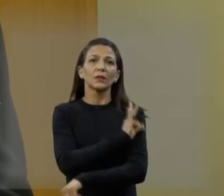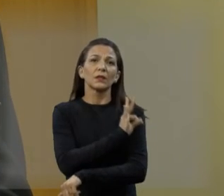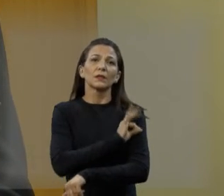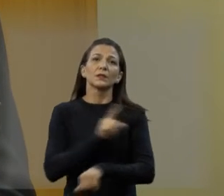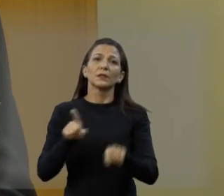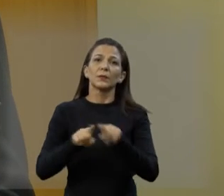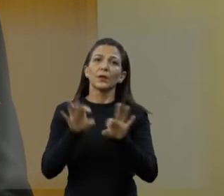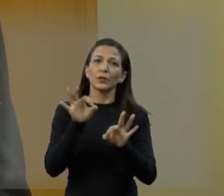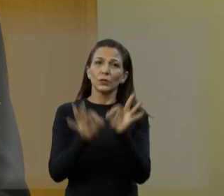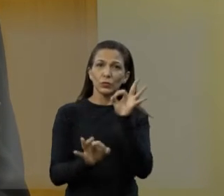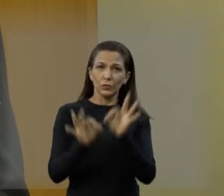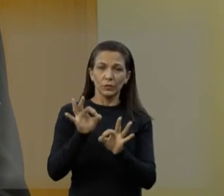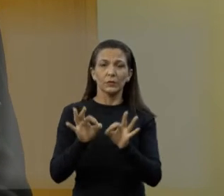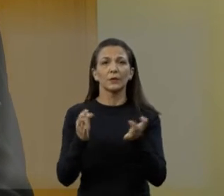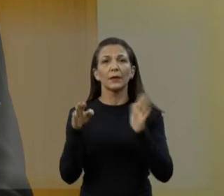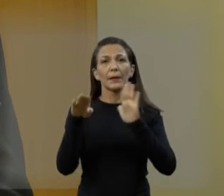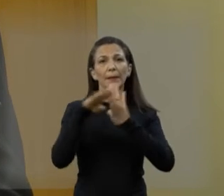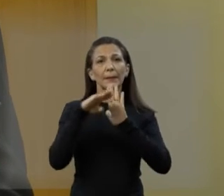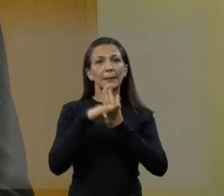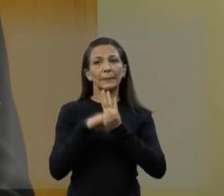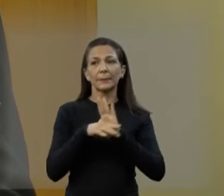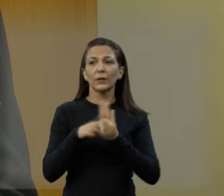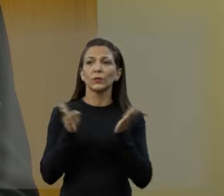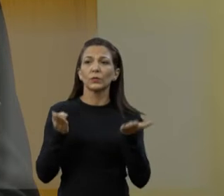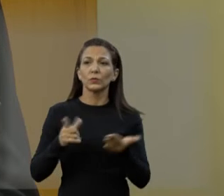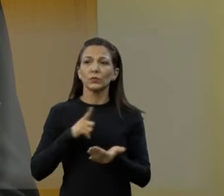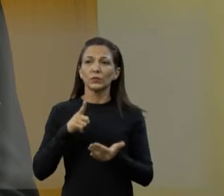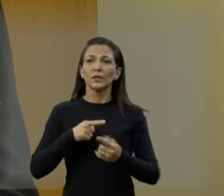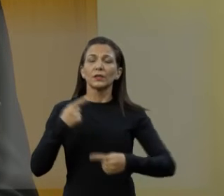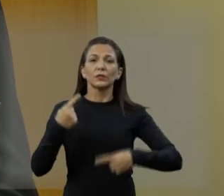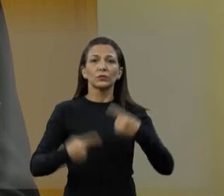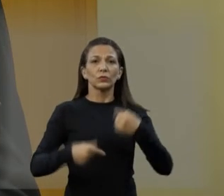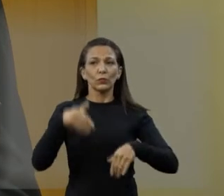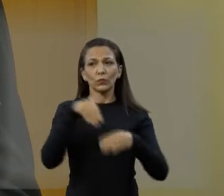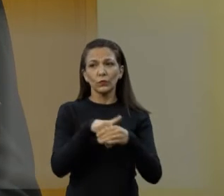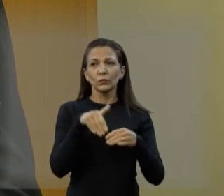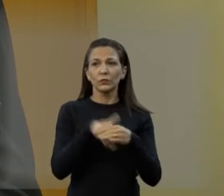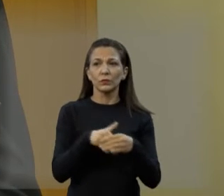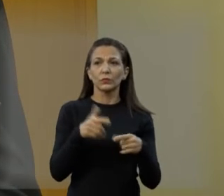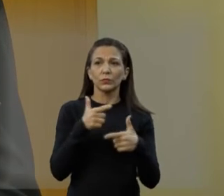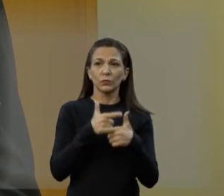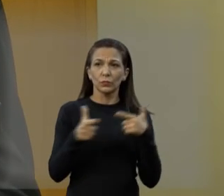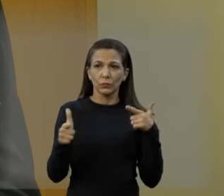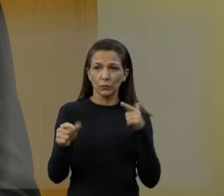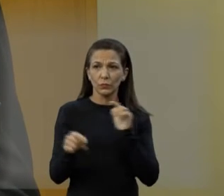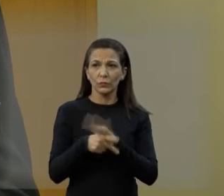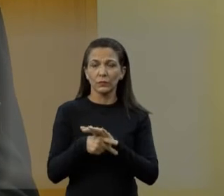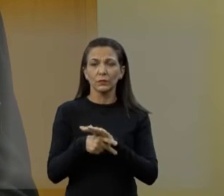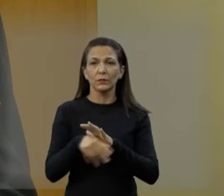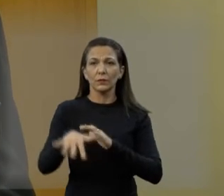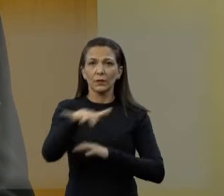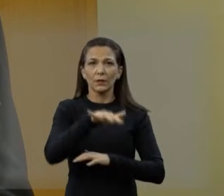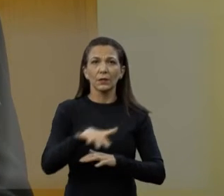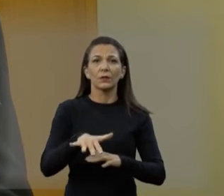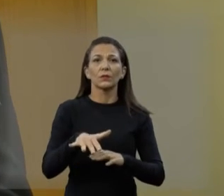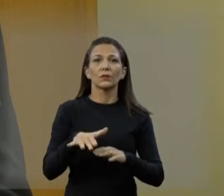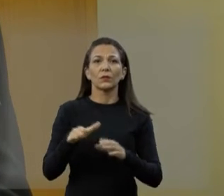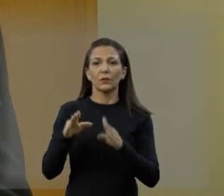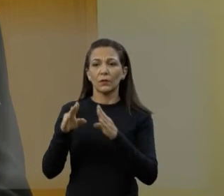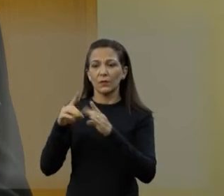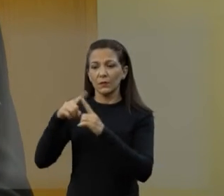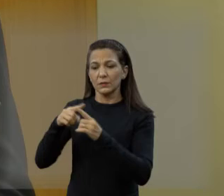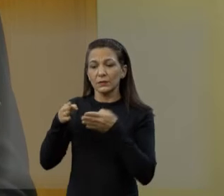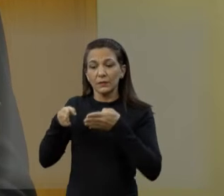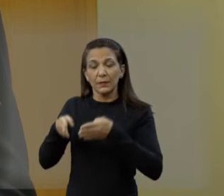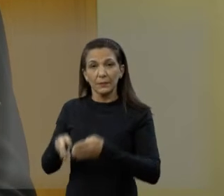também jurídicos na pauta de hoje uma discussão e votação dos projetos relacionados aos cemitérios